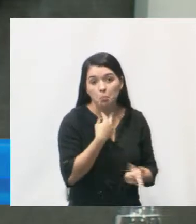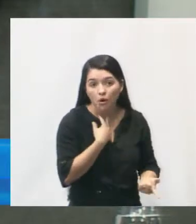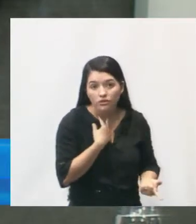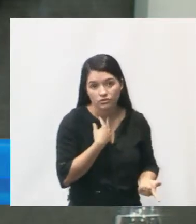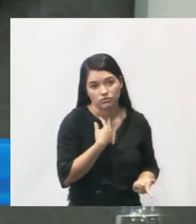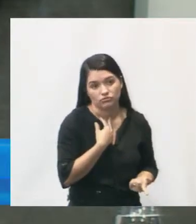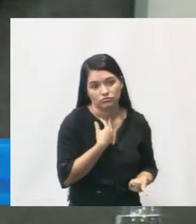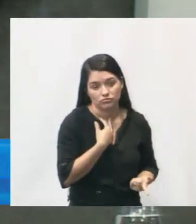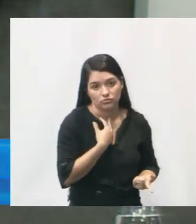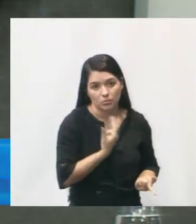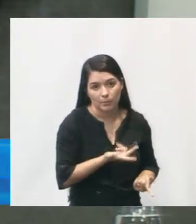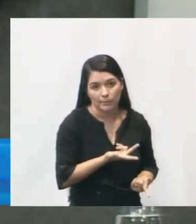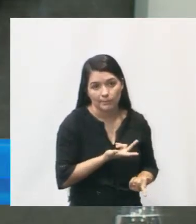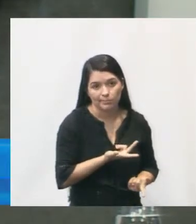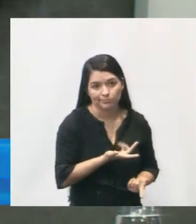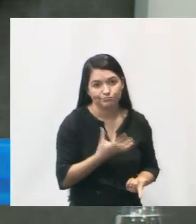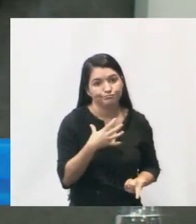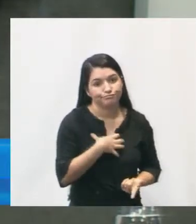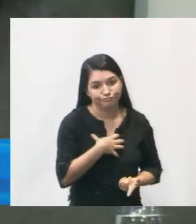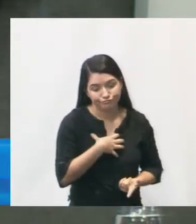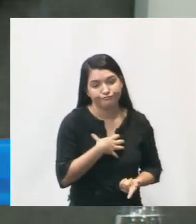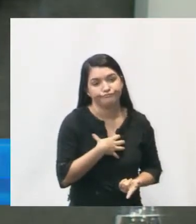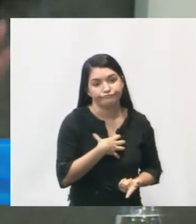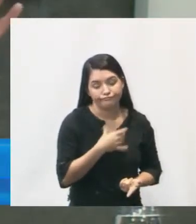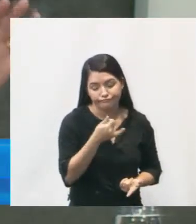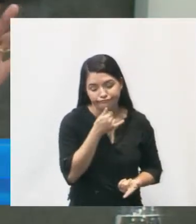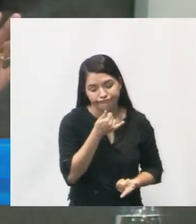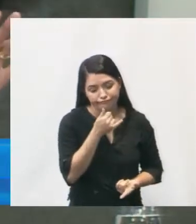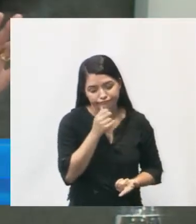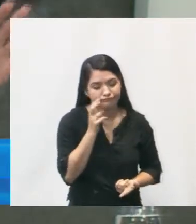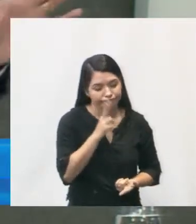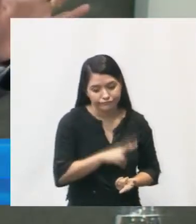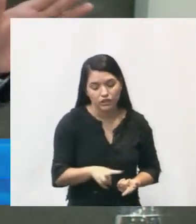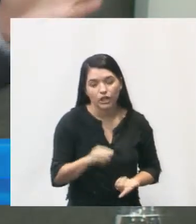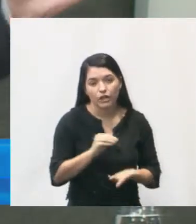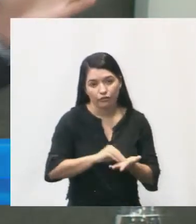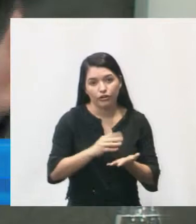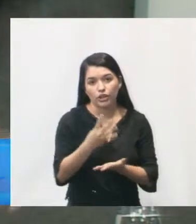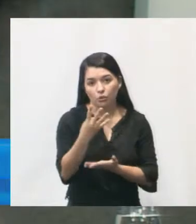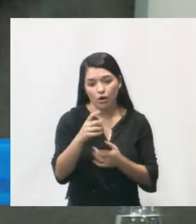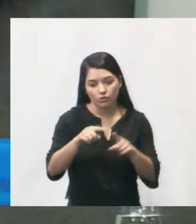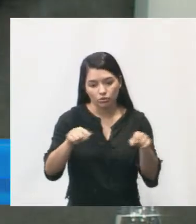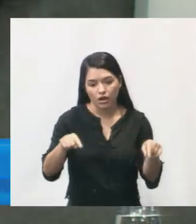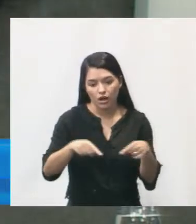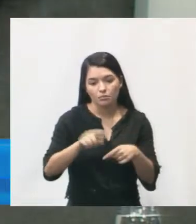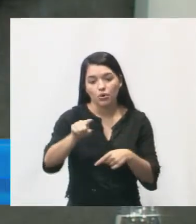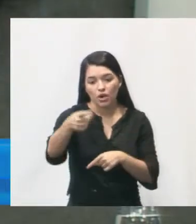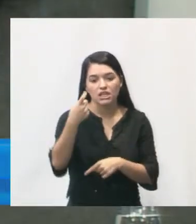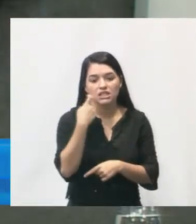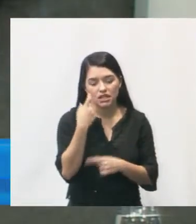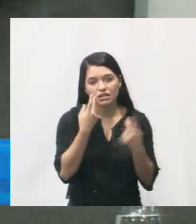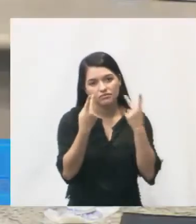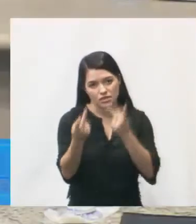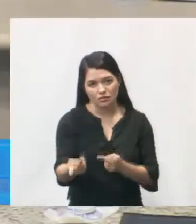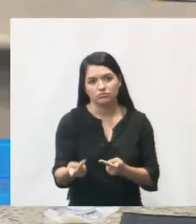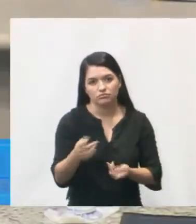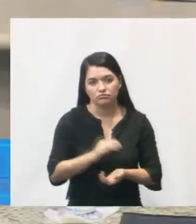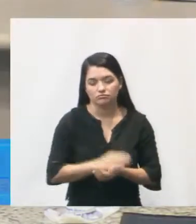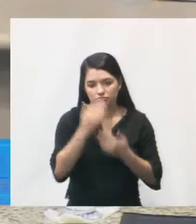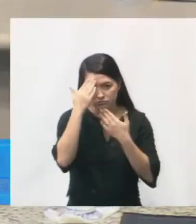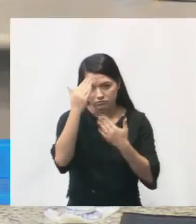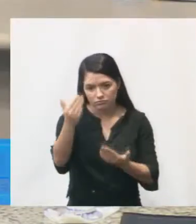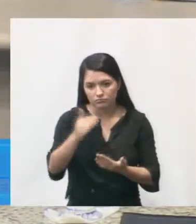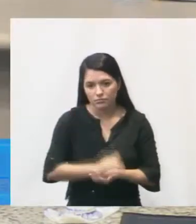Então, assim, é lamentável o que eu vi nessa fiscalização. Falta 4 campos ainda, eu vou na sexta-feira. Obrigado, presidente. Mais algum vereador para discutir a matéria? Vou